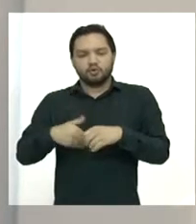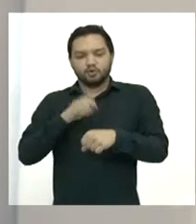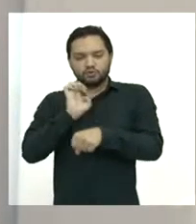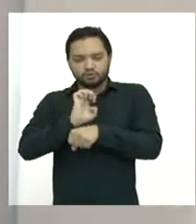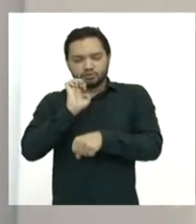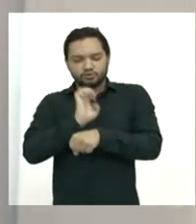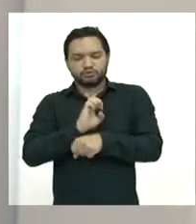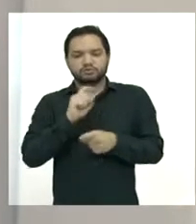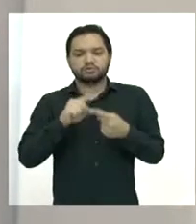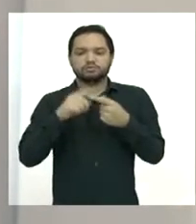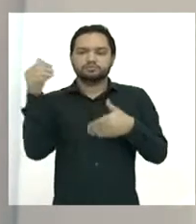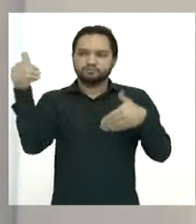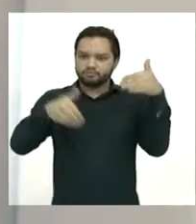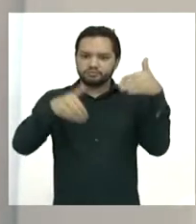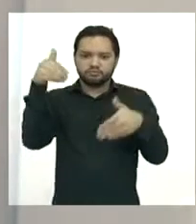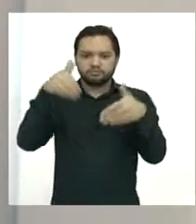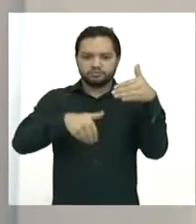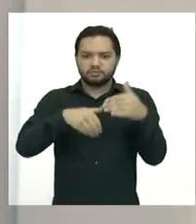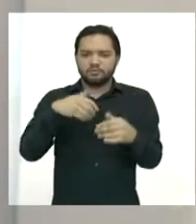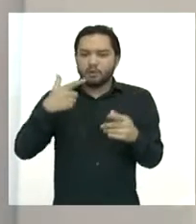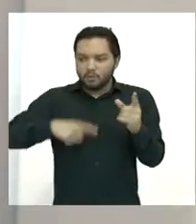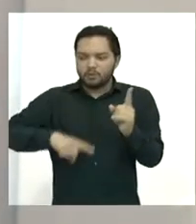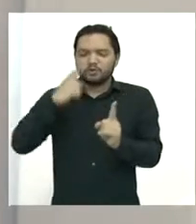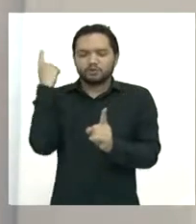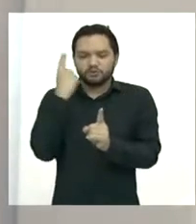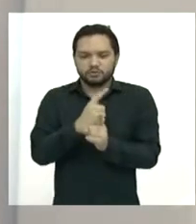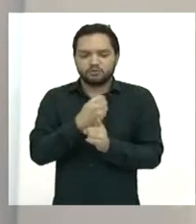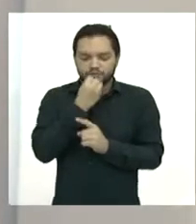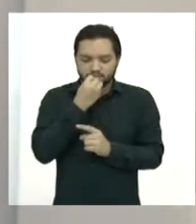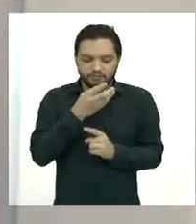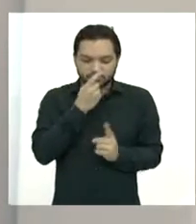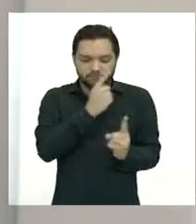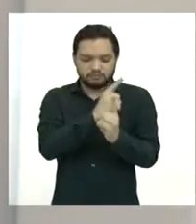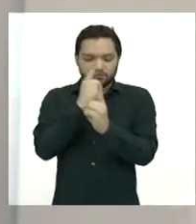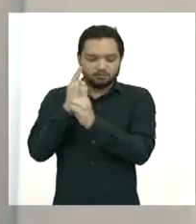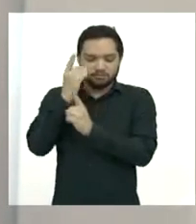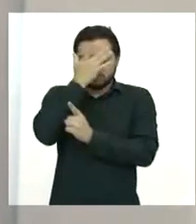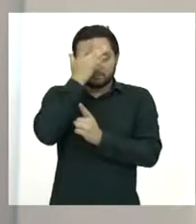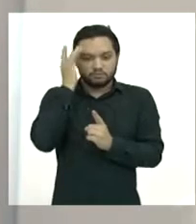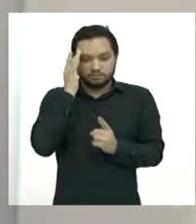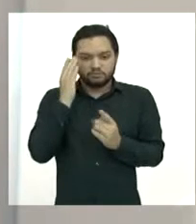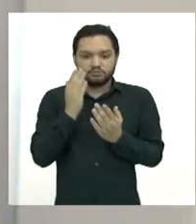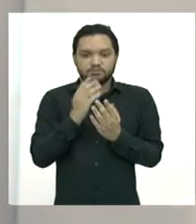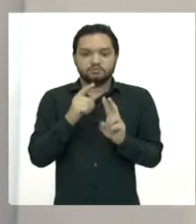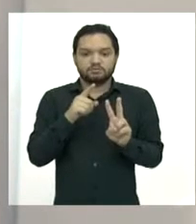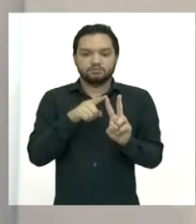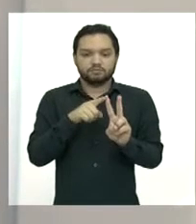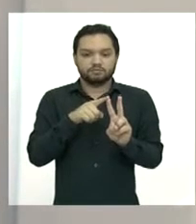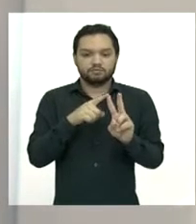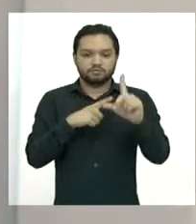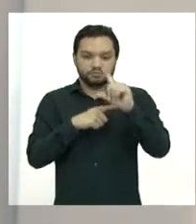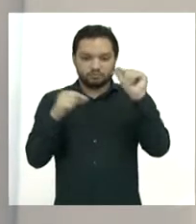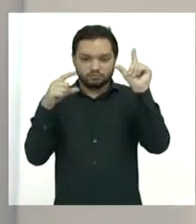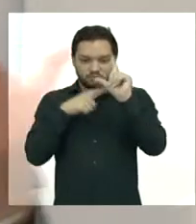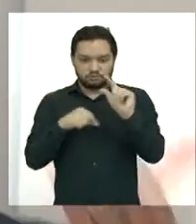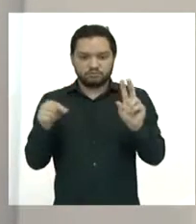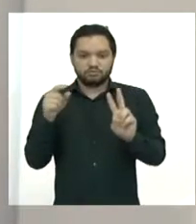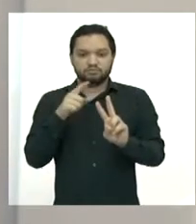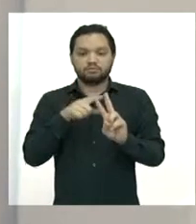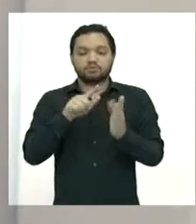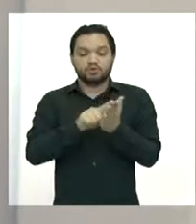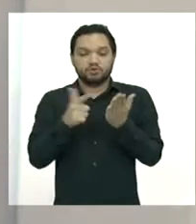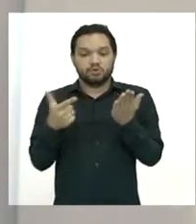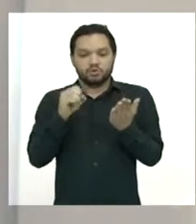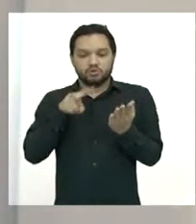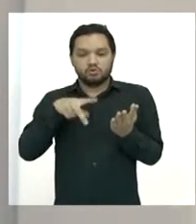bastante interessante pelo reencontro. Foi muito bom. Então a Livraria Leitura no Shopping Rio Mar está vendendo, também no Jornal